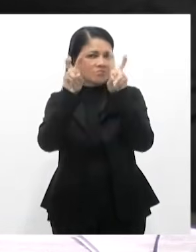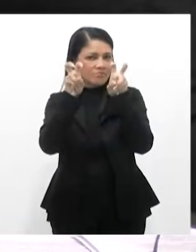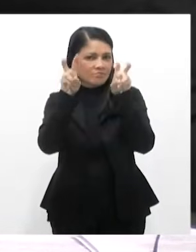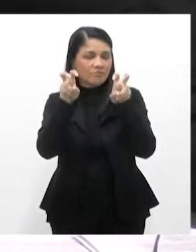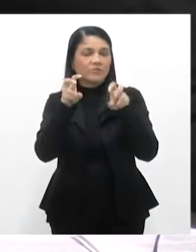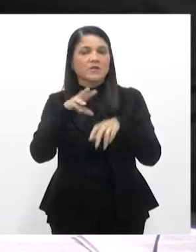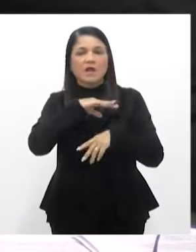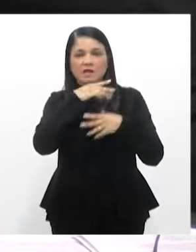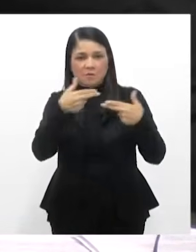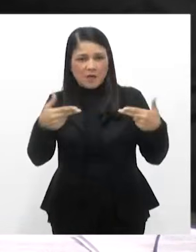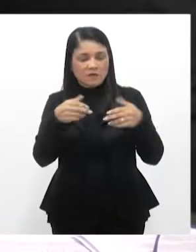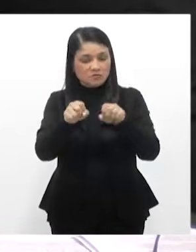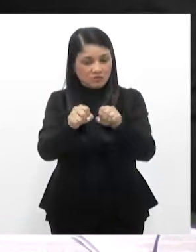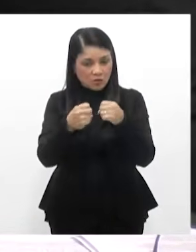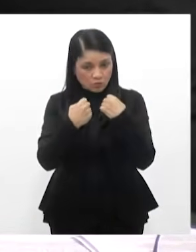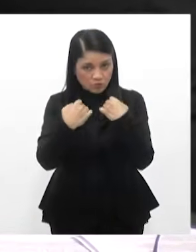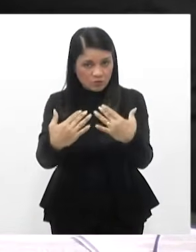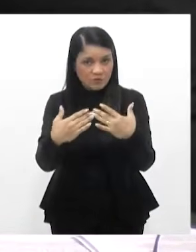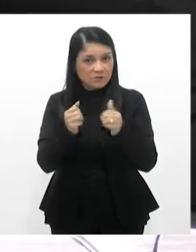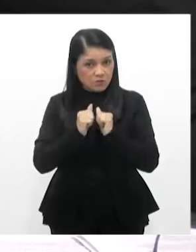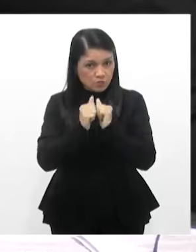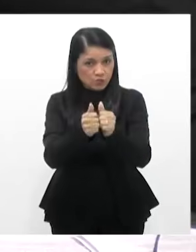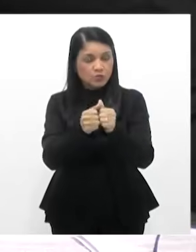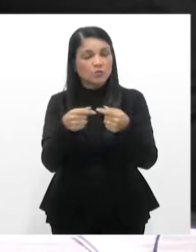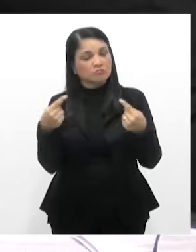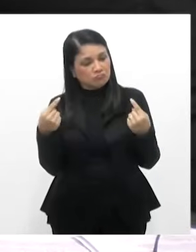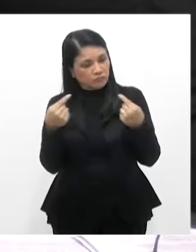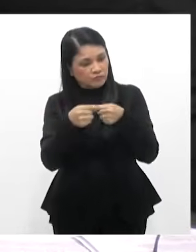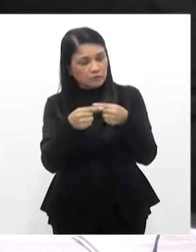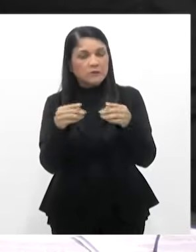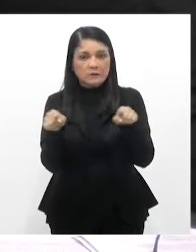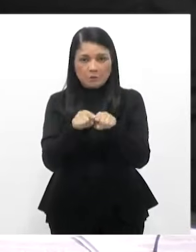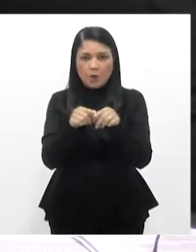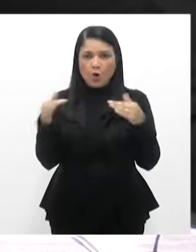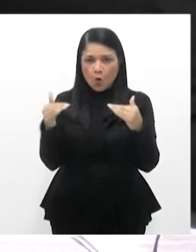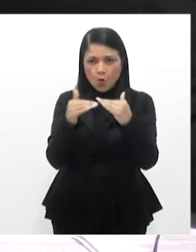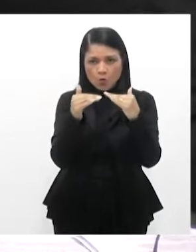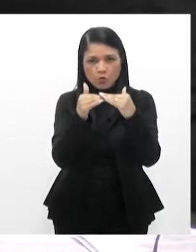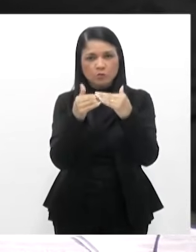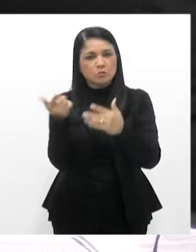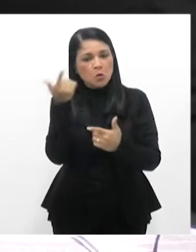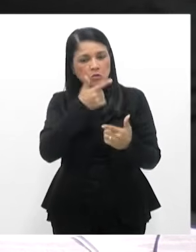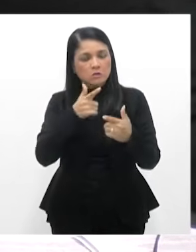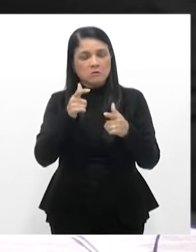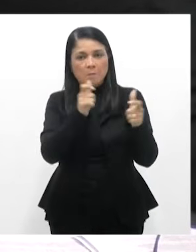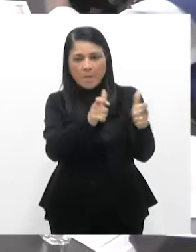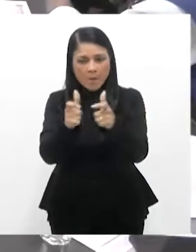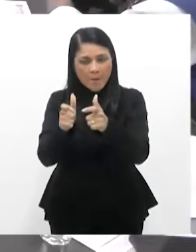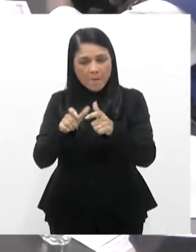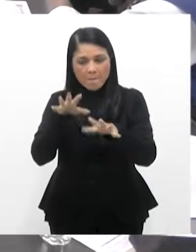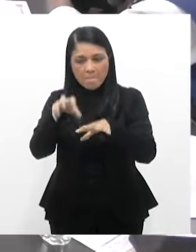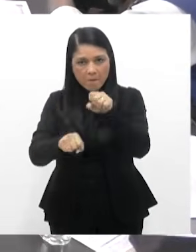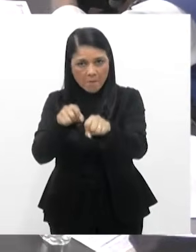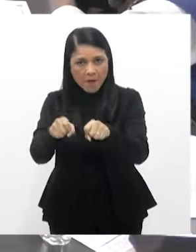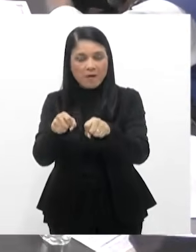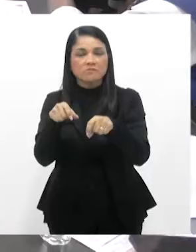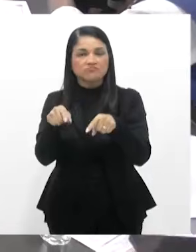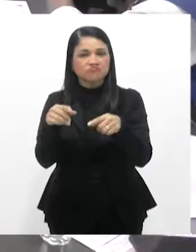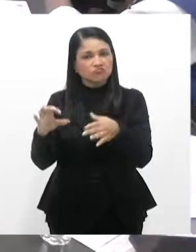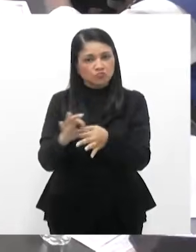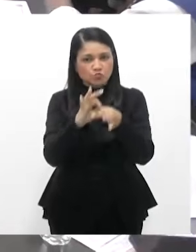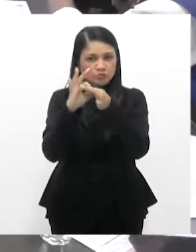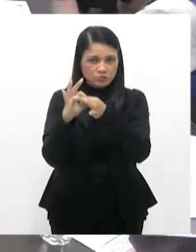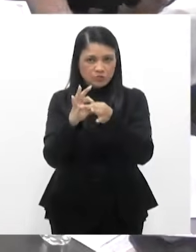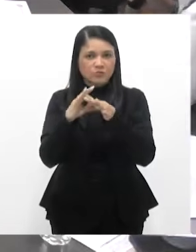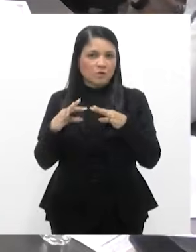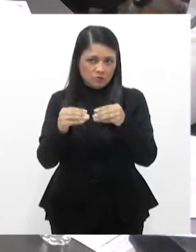até divergimos muito, mas também concordamos muito até na questão da reconquista do território, Verdade. que é uma bandeira que nos une, eu acho que a